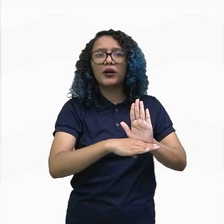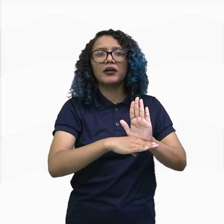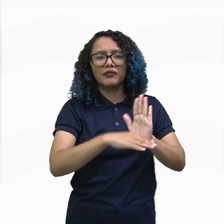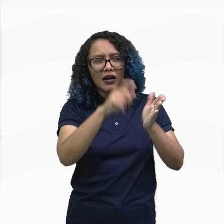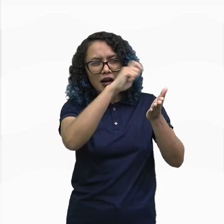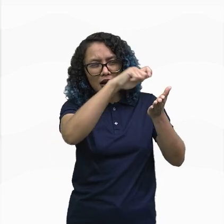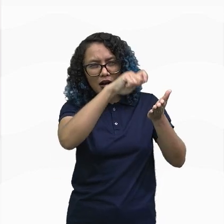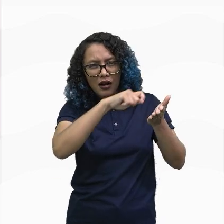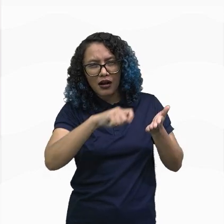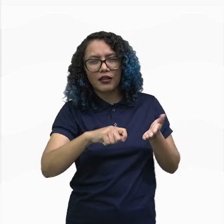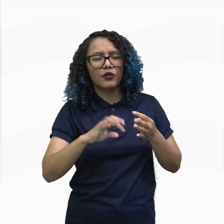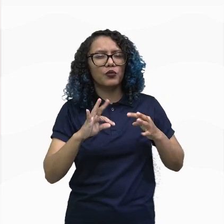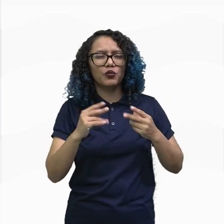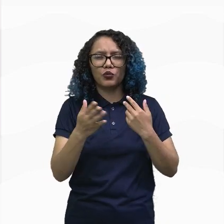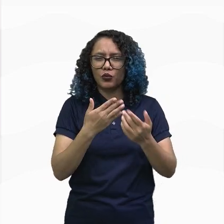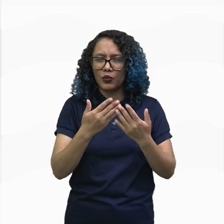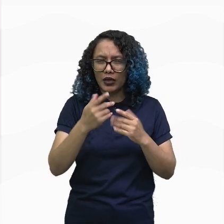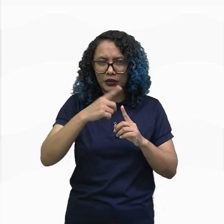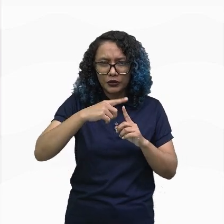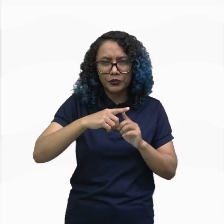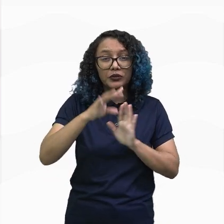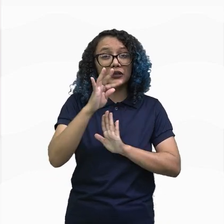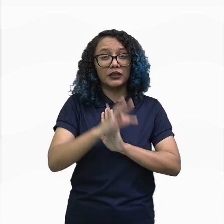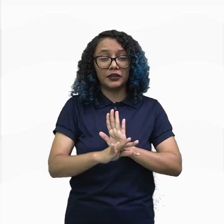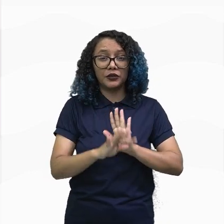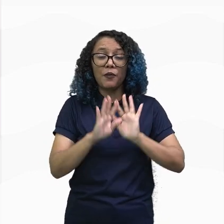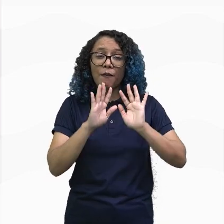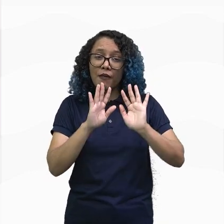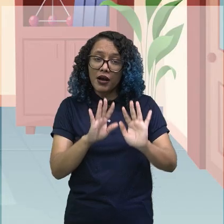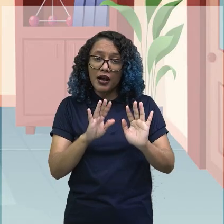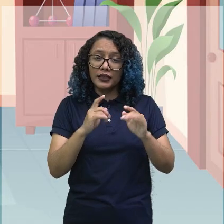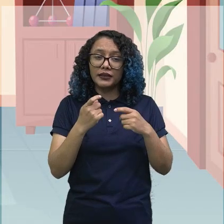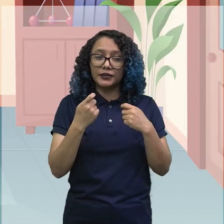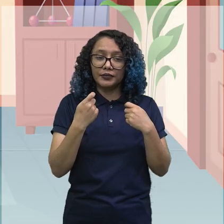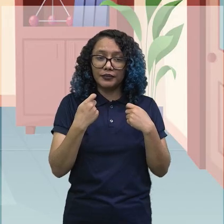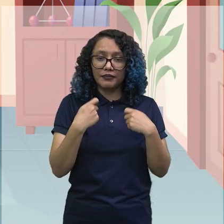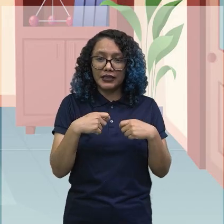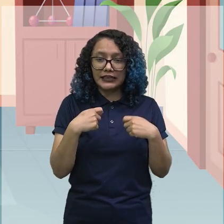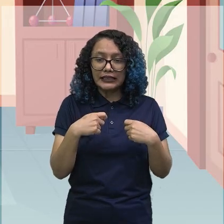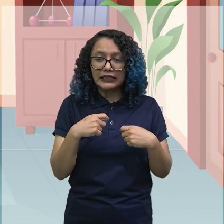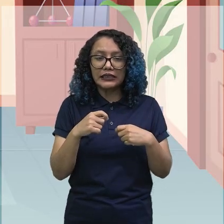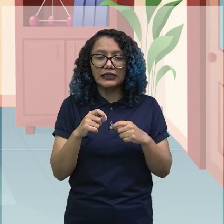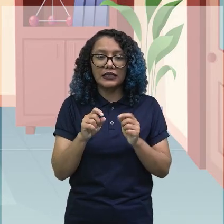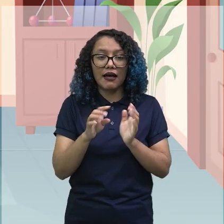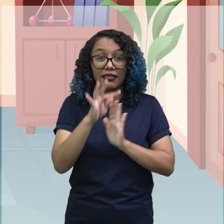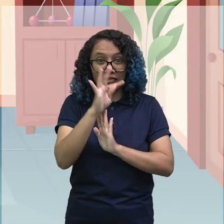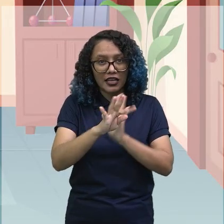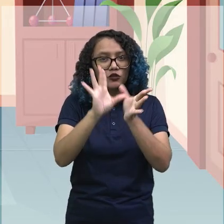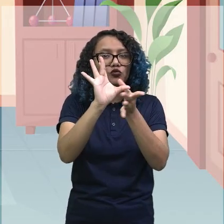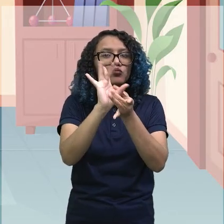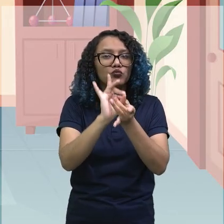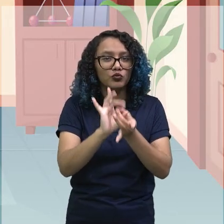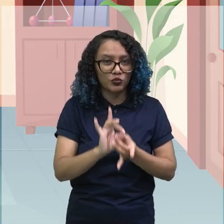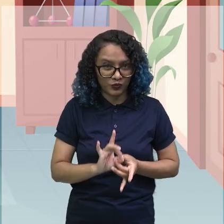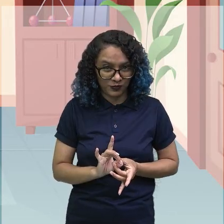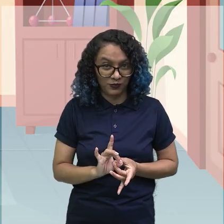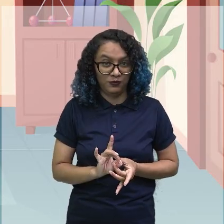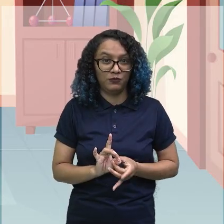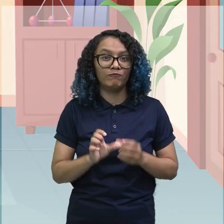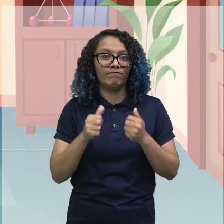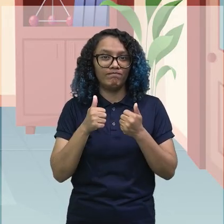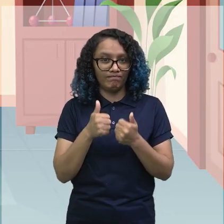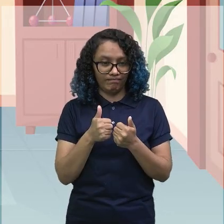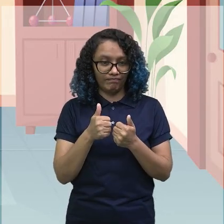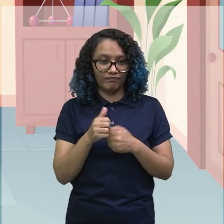é todo tipo de texto. Claro que são os textos que são coerentes, né? Não